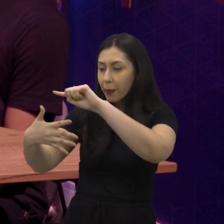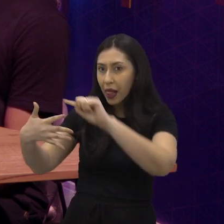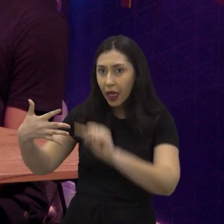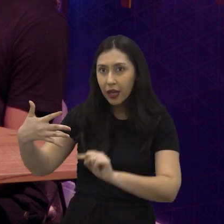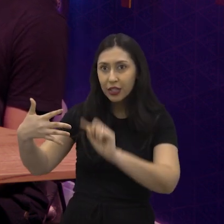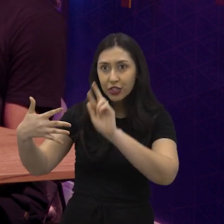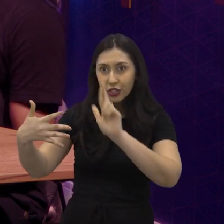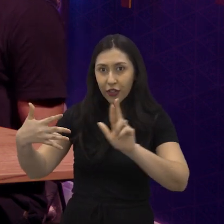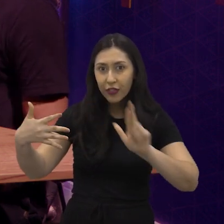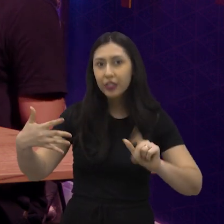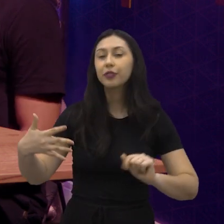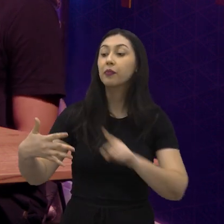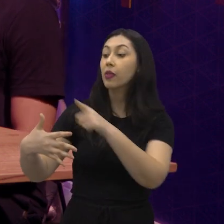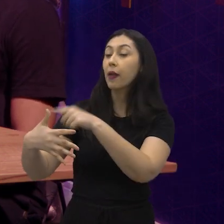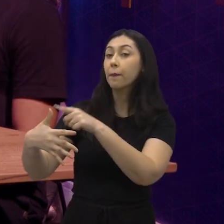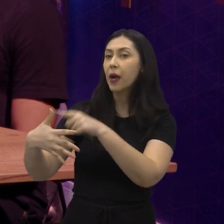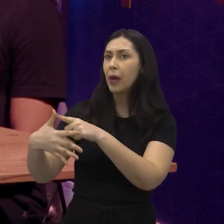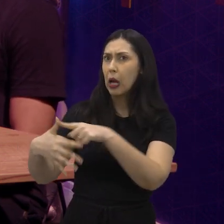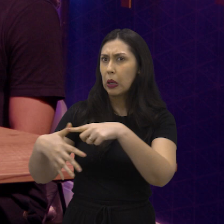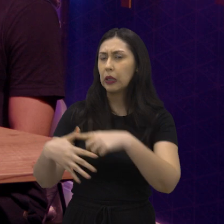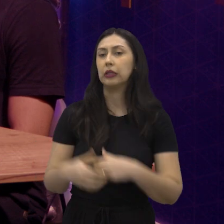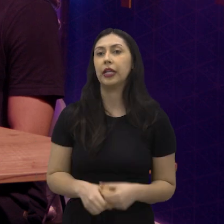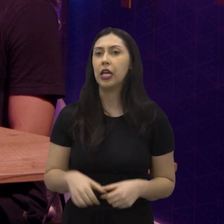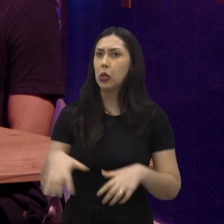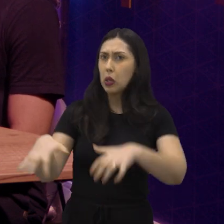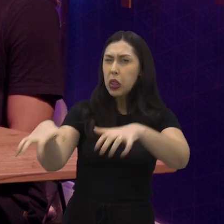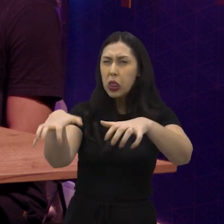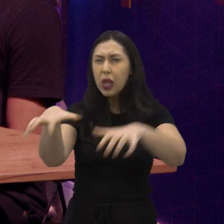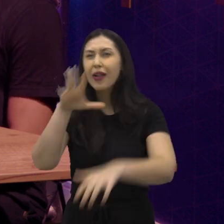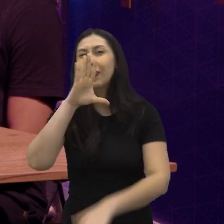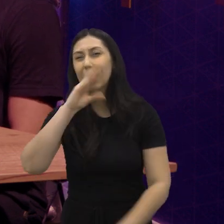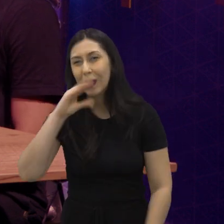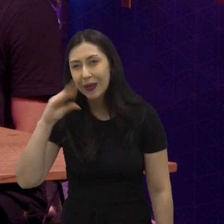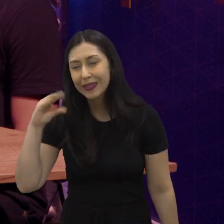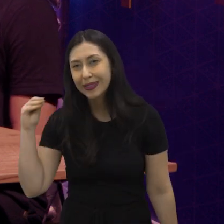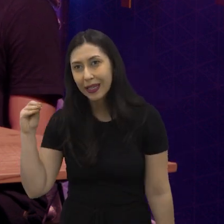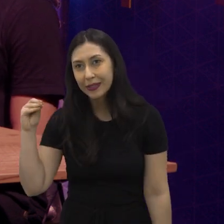lá. Então, vamos lá. O terror teen é justamente isso.